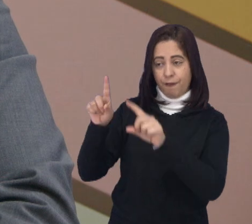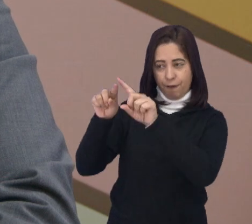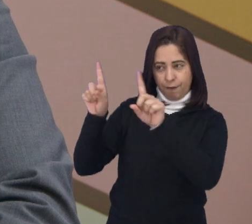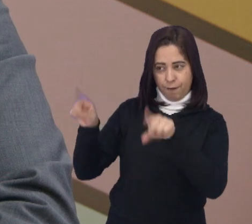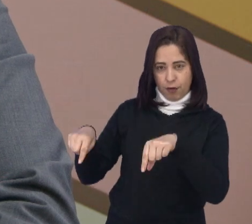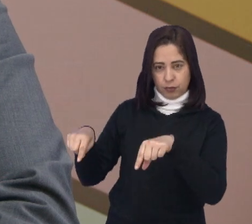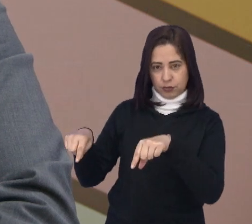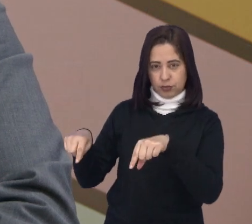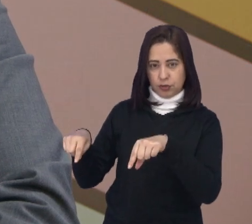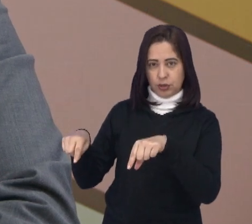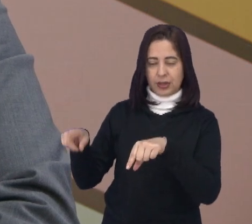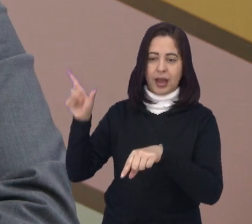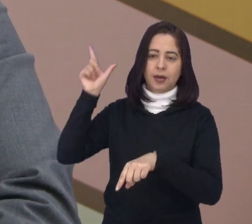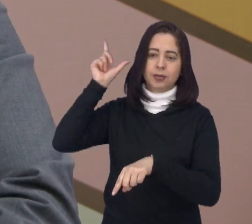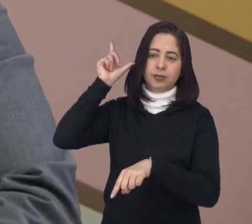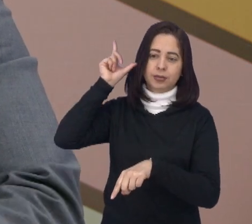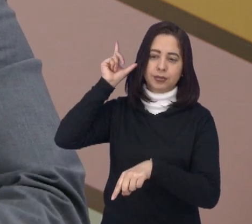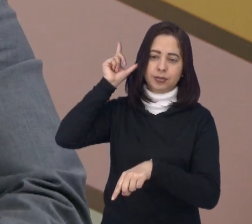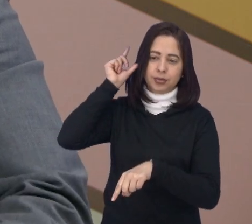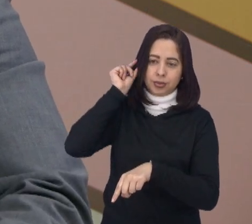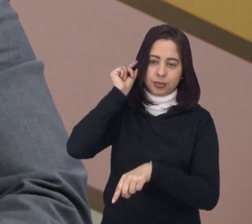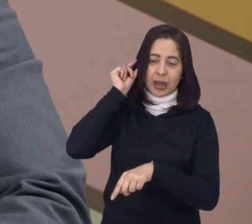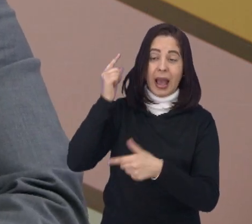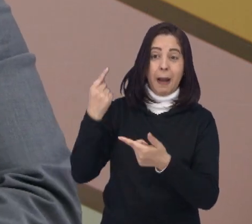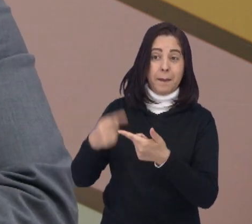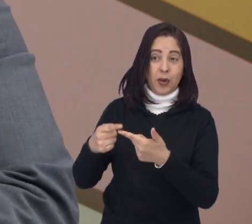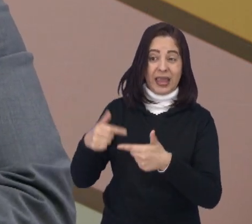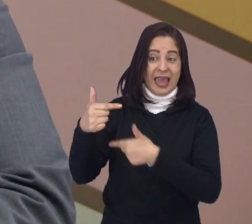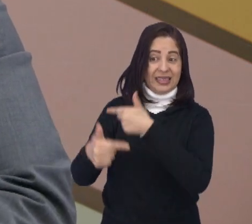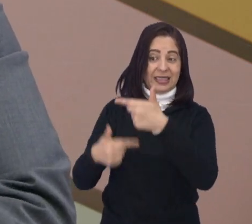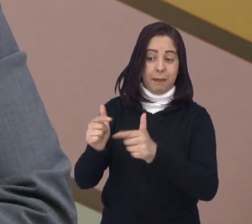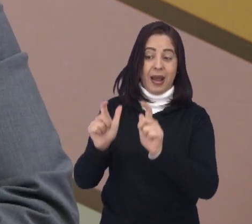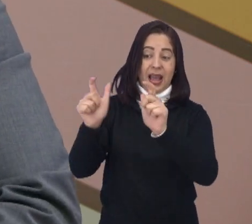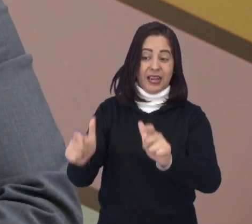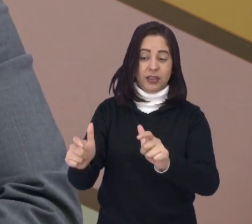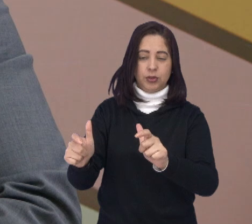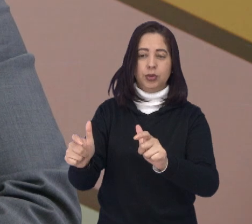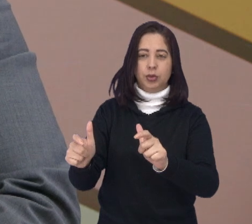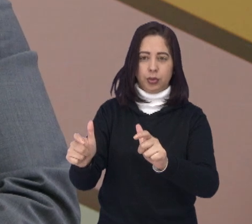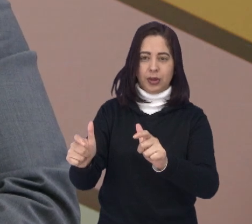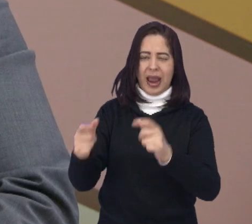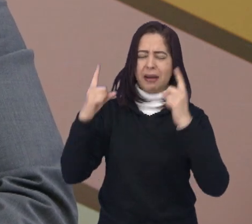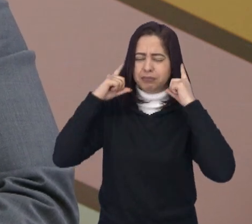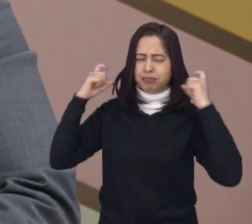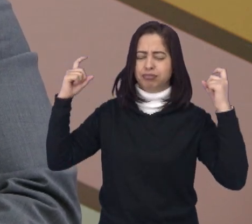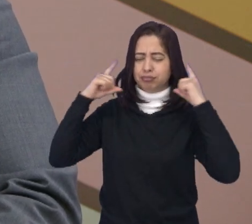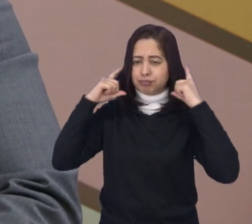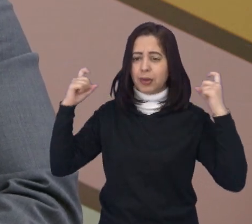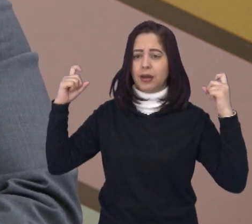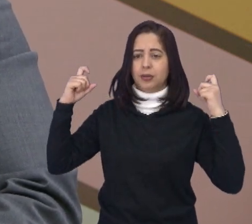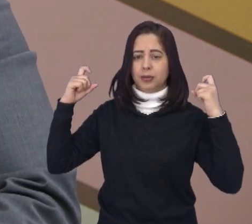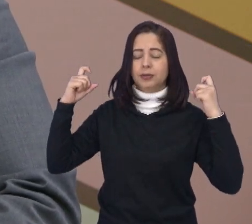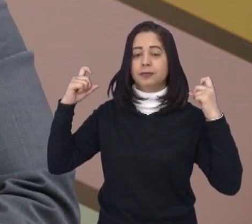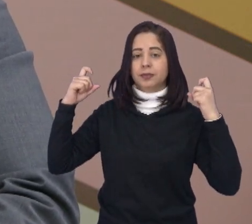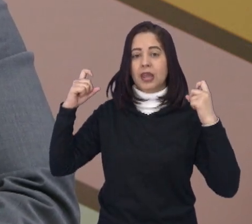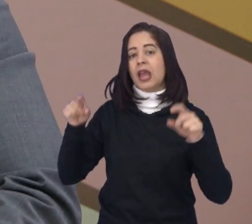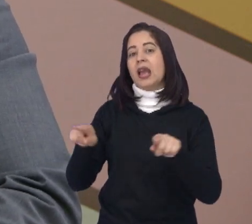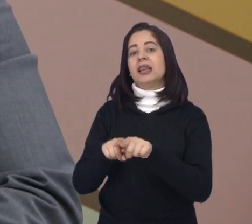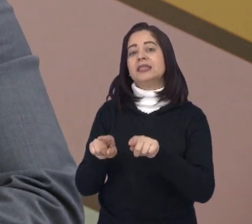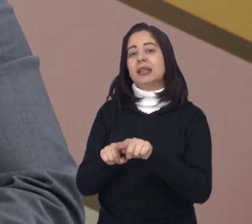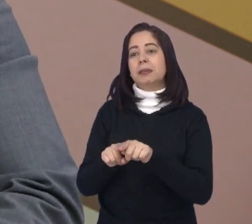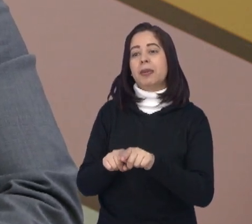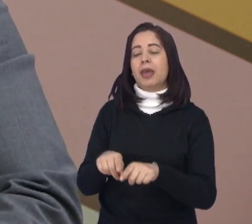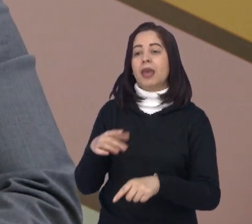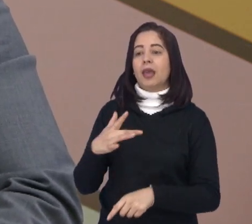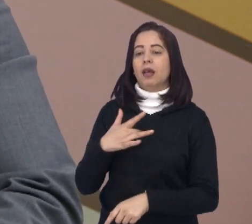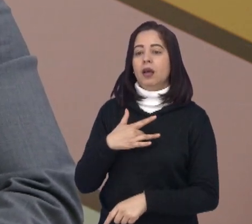uma perda de audição decorrente do ruído, isso é uma doença ocupacional. Por exemplo, outros quadros, como uma